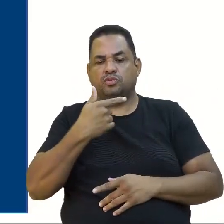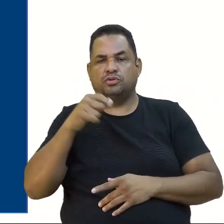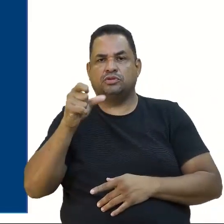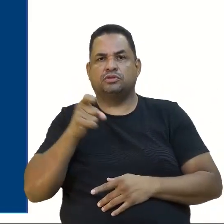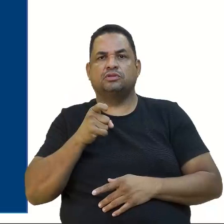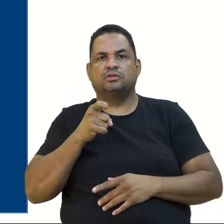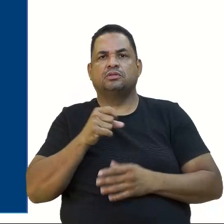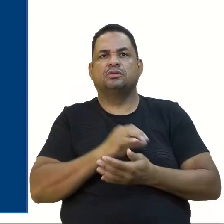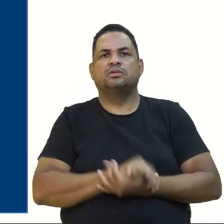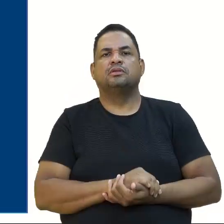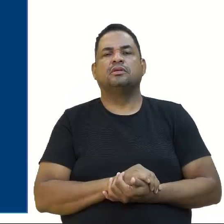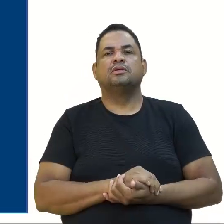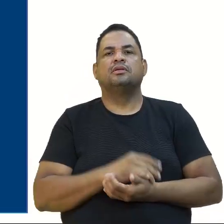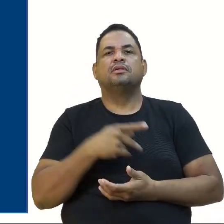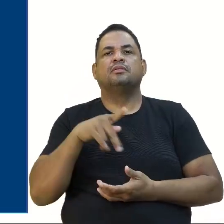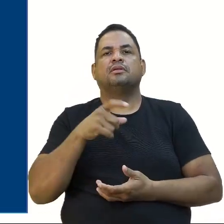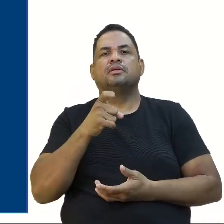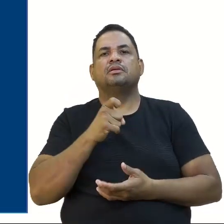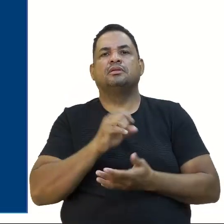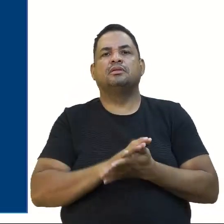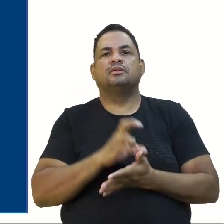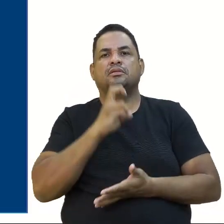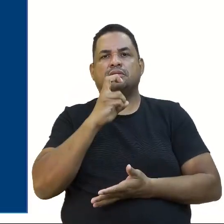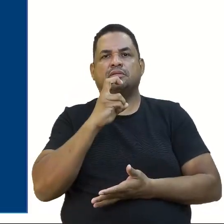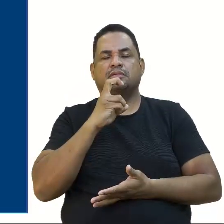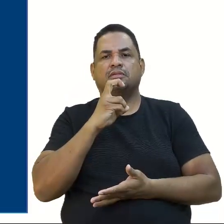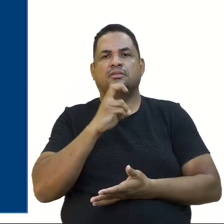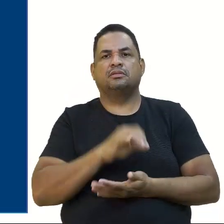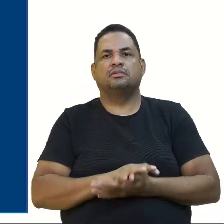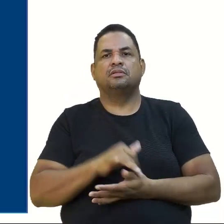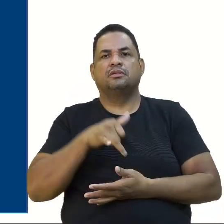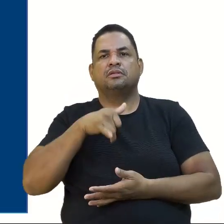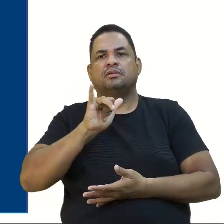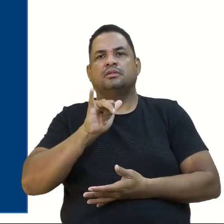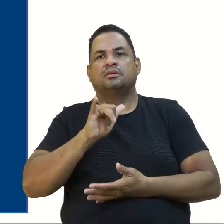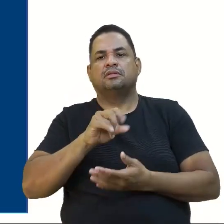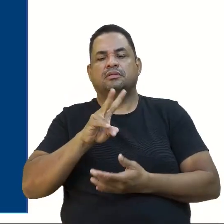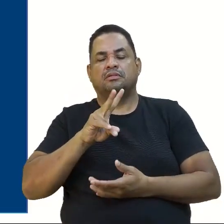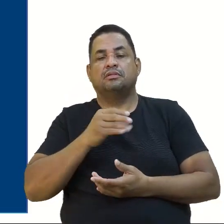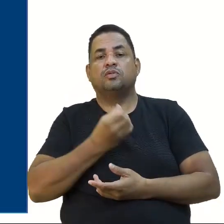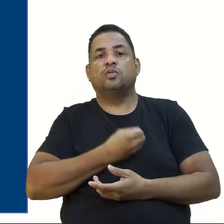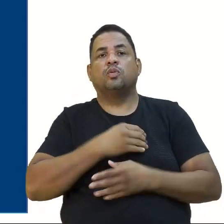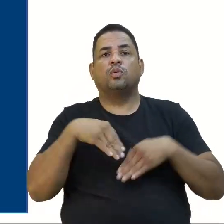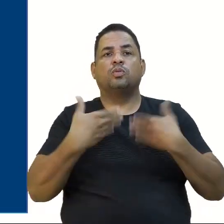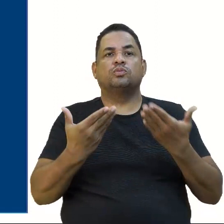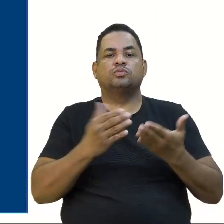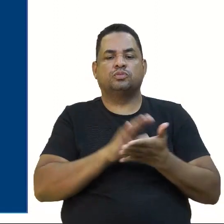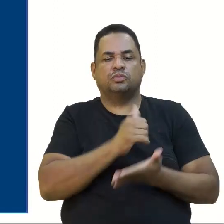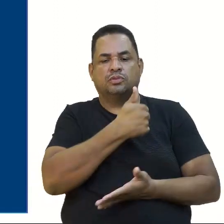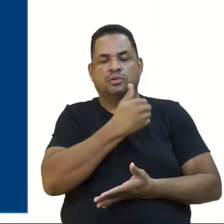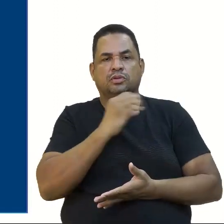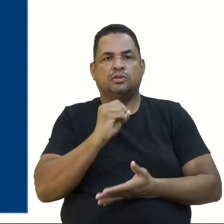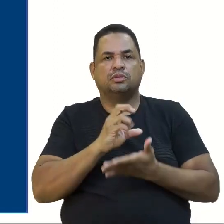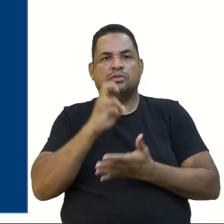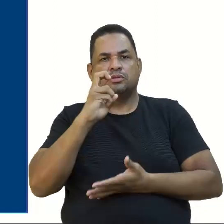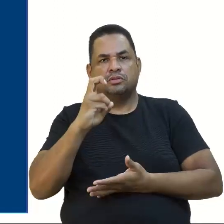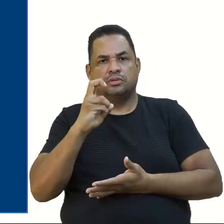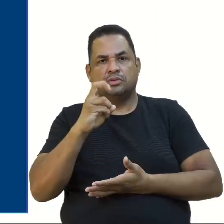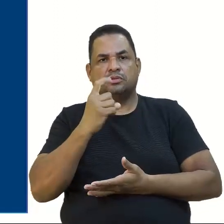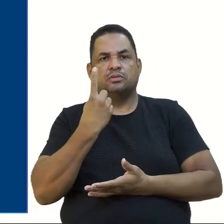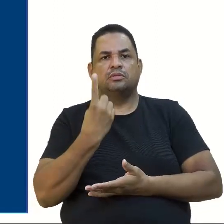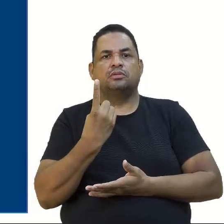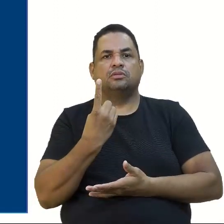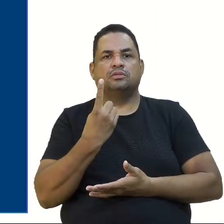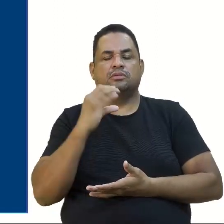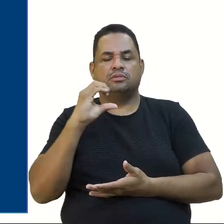2x. Para x igual a 5, y vale 10, 5, 1